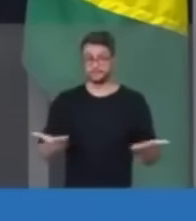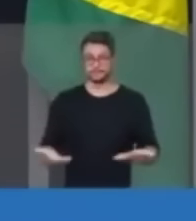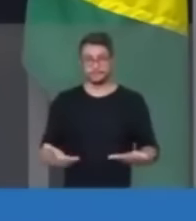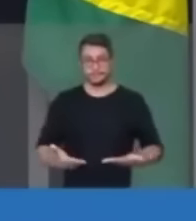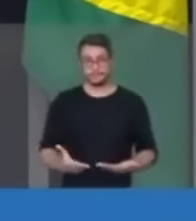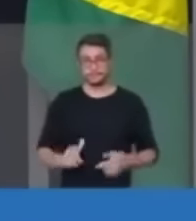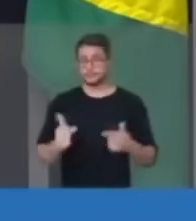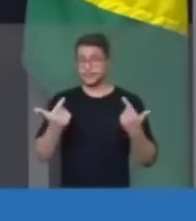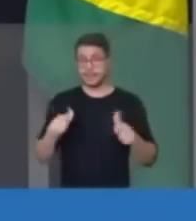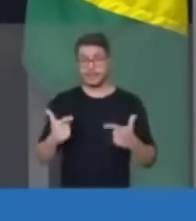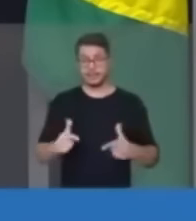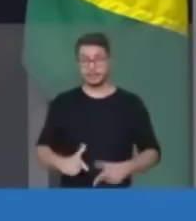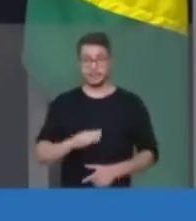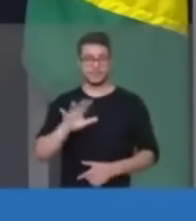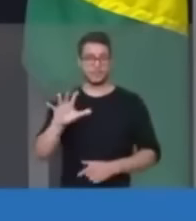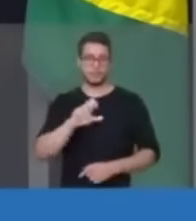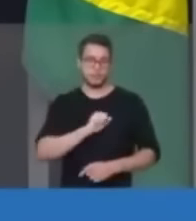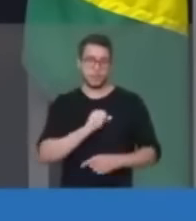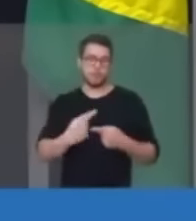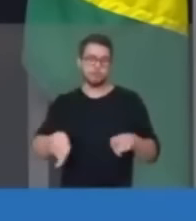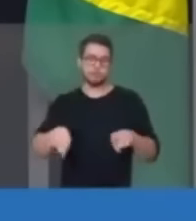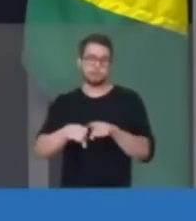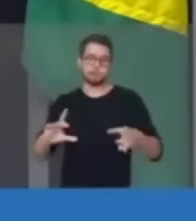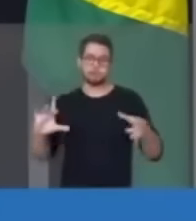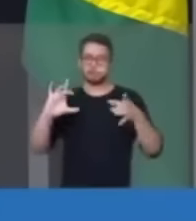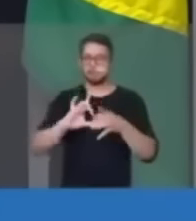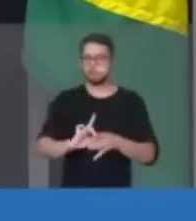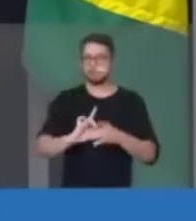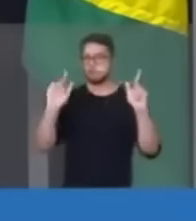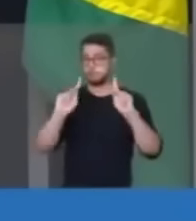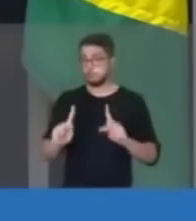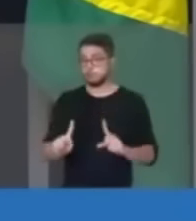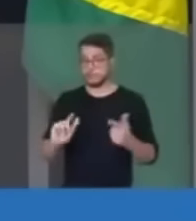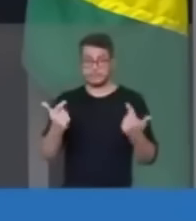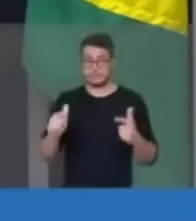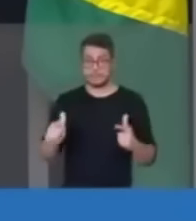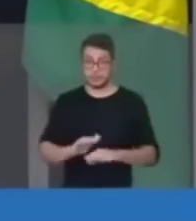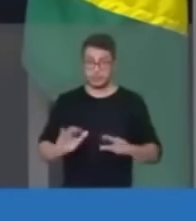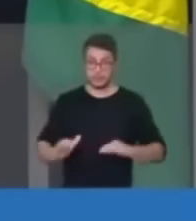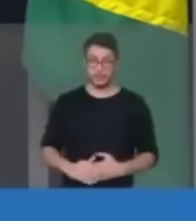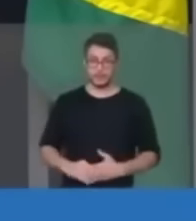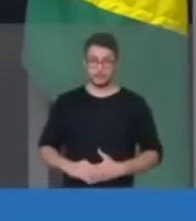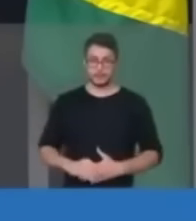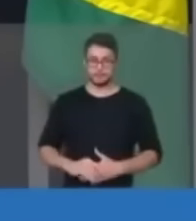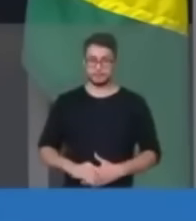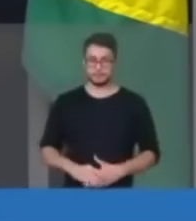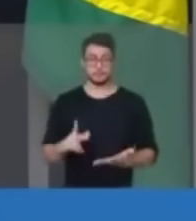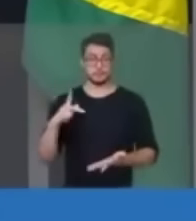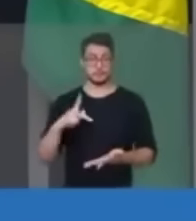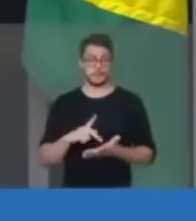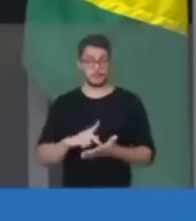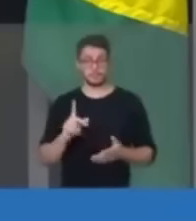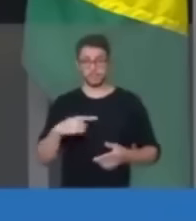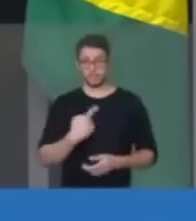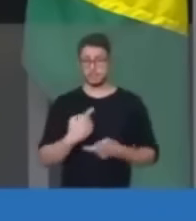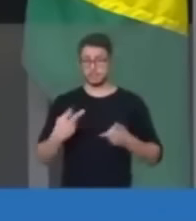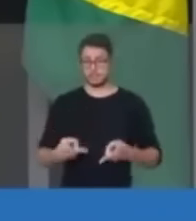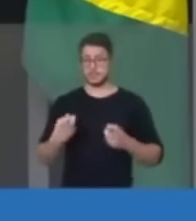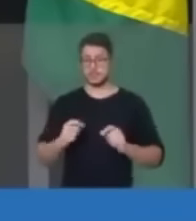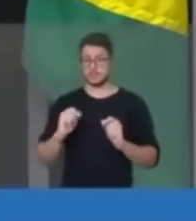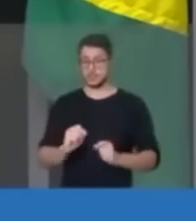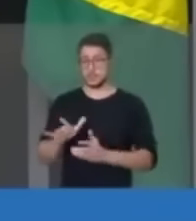no Brasil amor é a reconciliação é a pacificação muito antes pelo contrário que nós estamos assistindo é a perseguição de